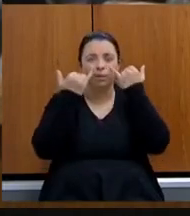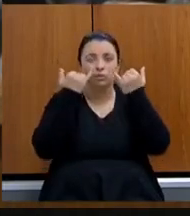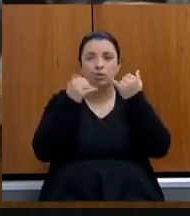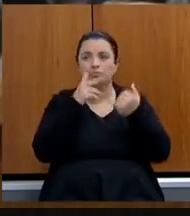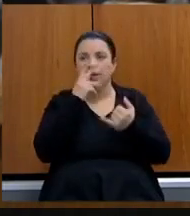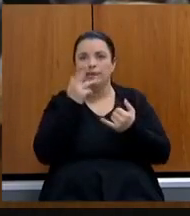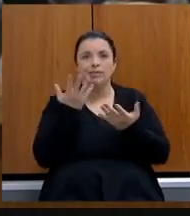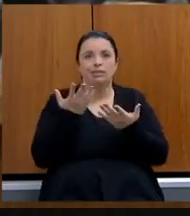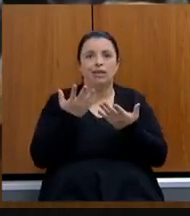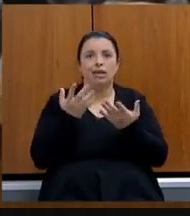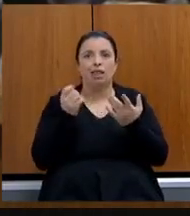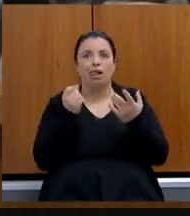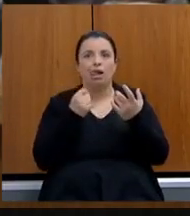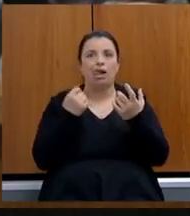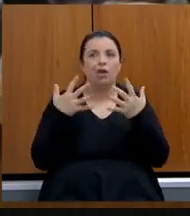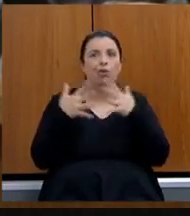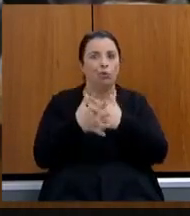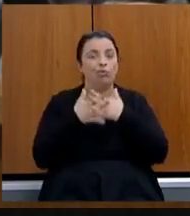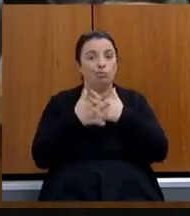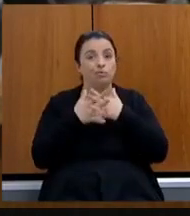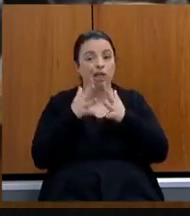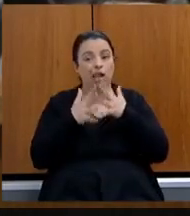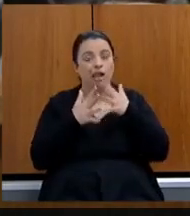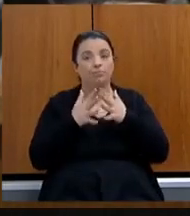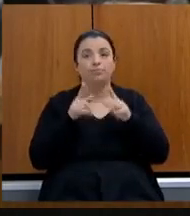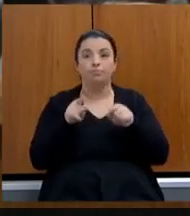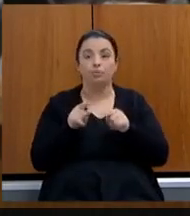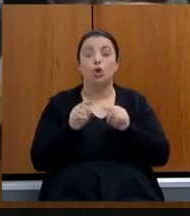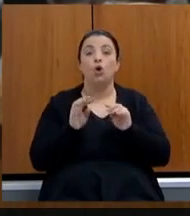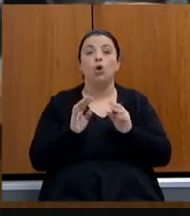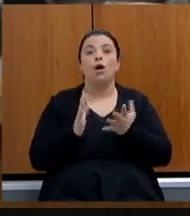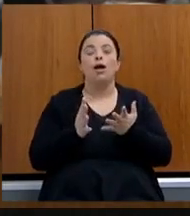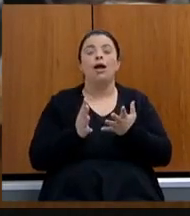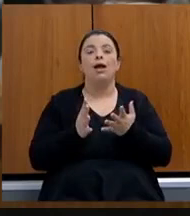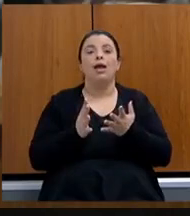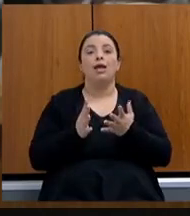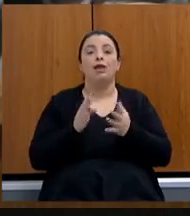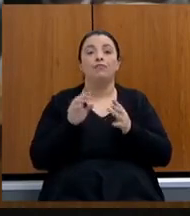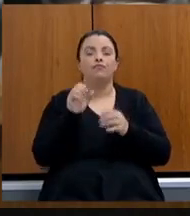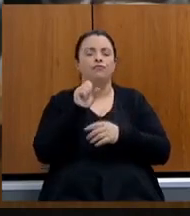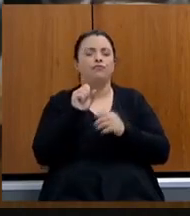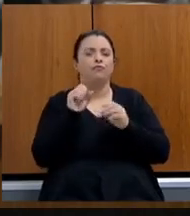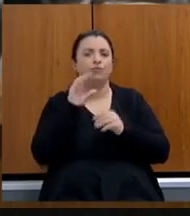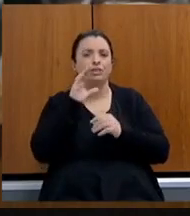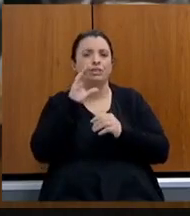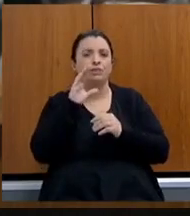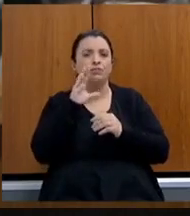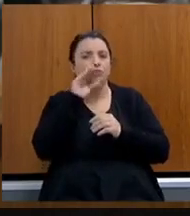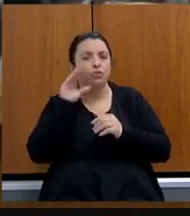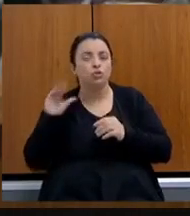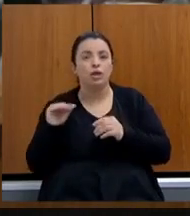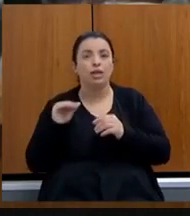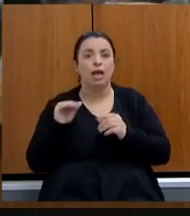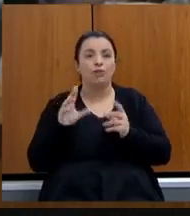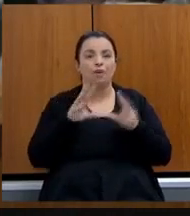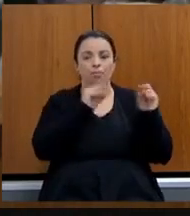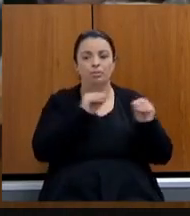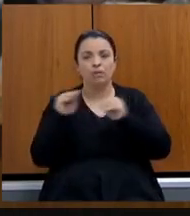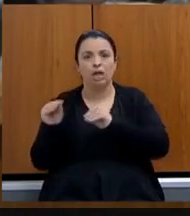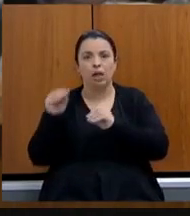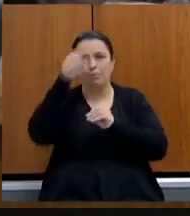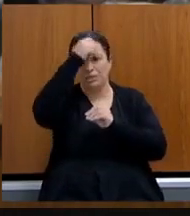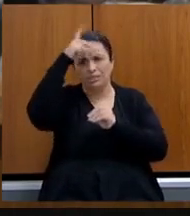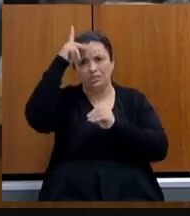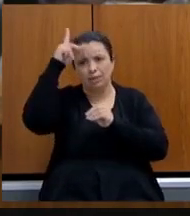sinto confortável para dizer isso né nenhum servidor vai ser movimentada o município em nenhum servidor vai ser